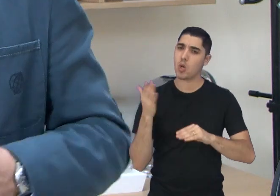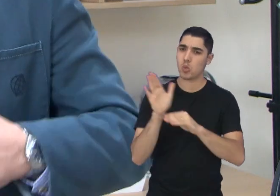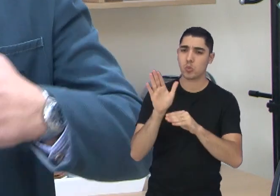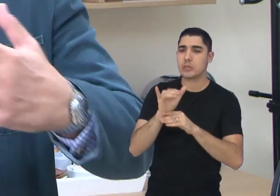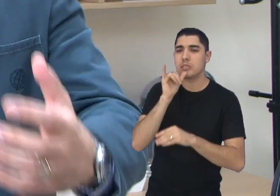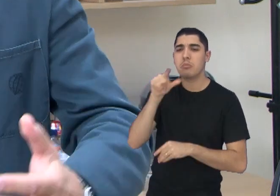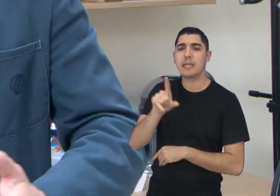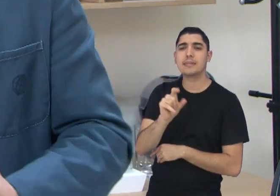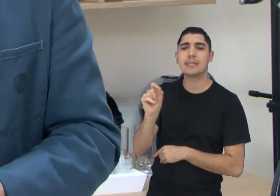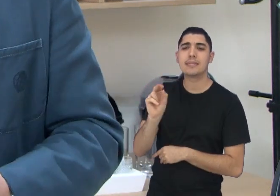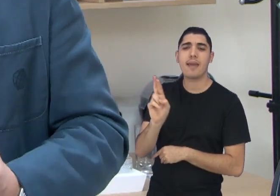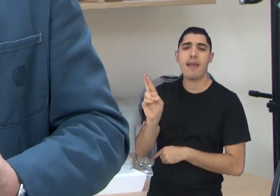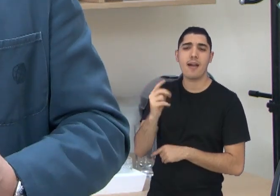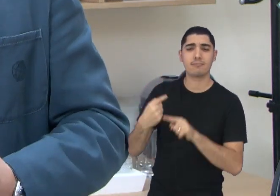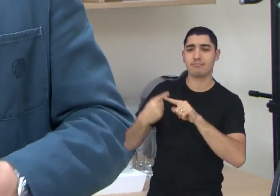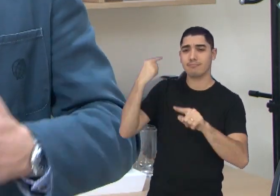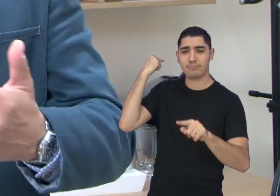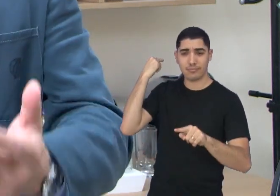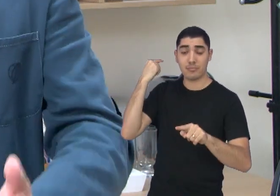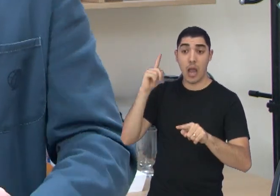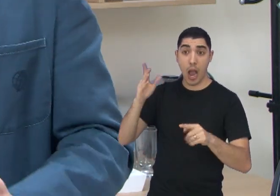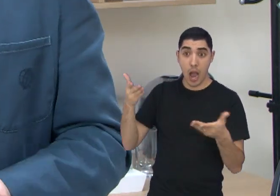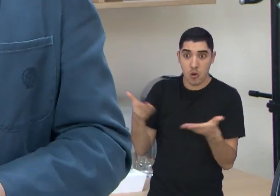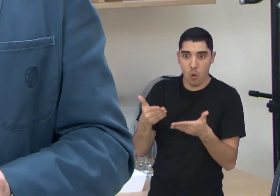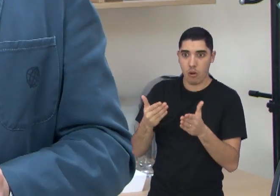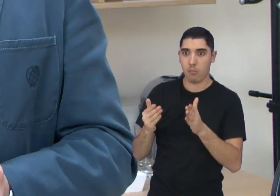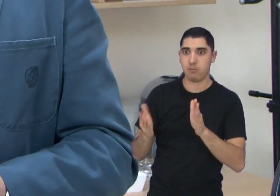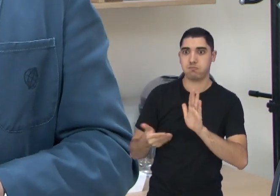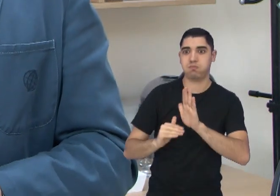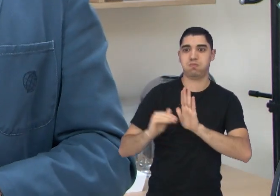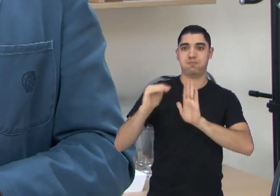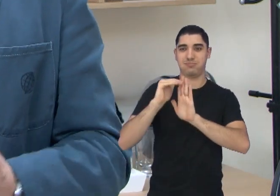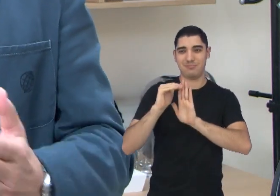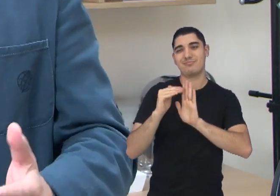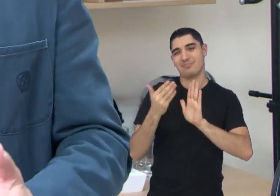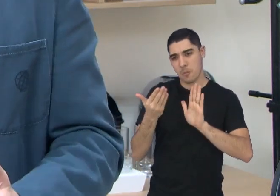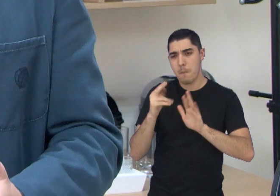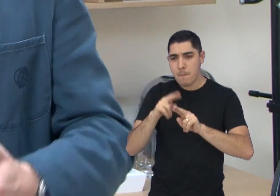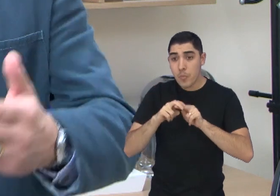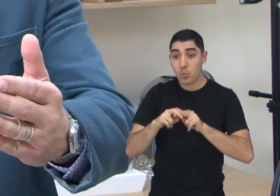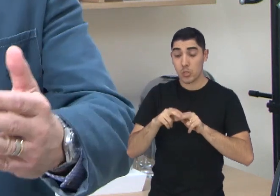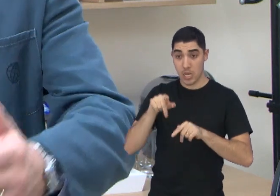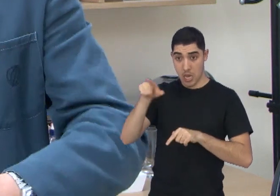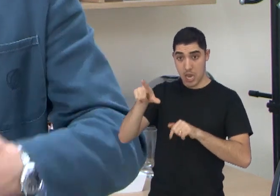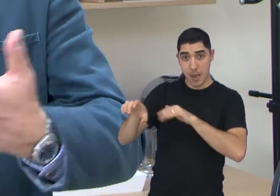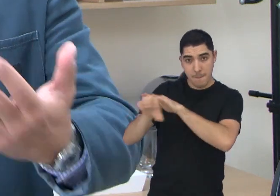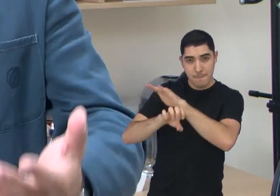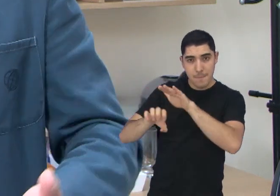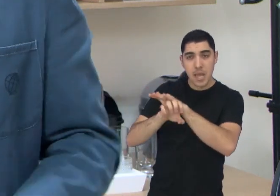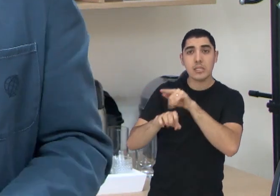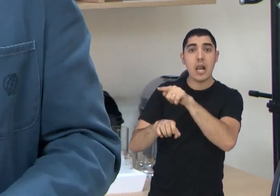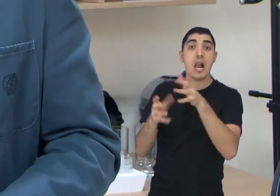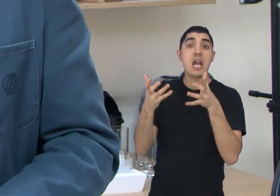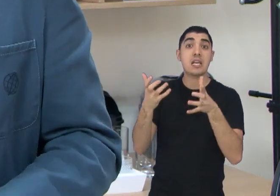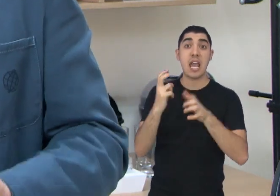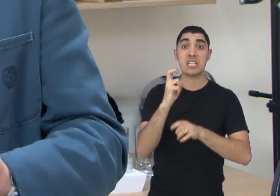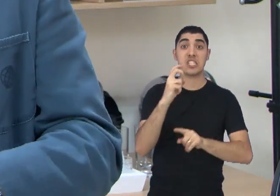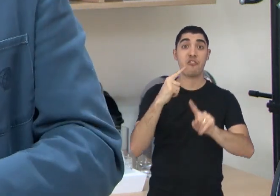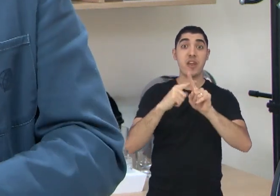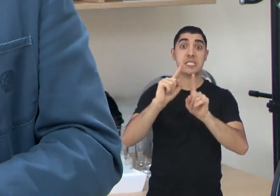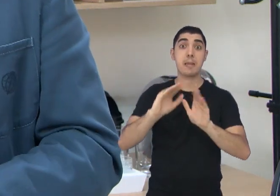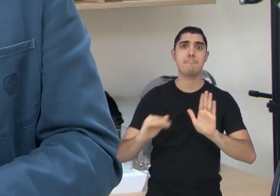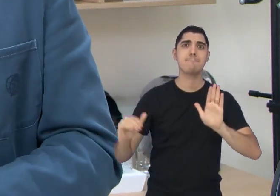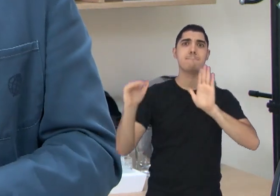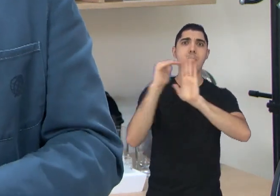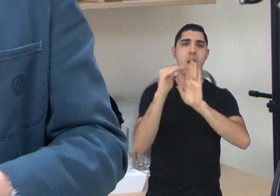passado, há alguns meses atrás. Ele tenta pagar para esse fornecedor fornecedor quer 5 vezes o valor. Então, isso também